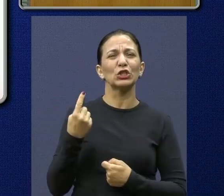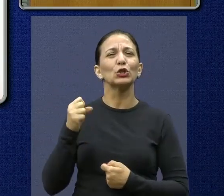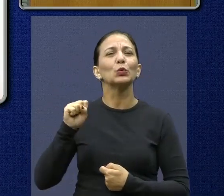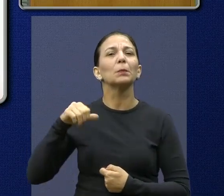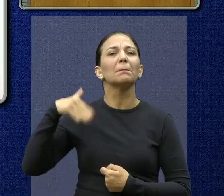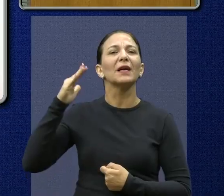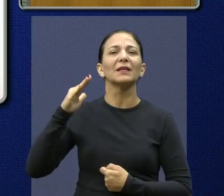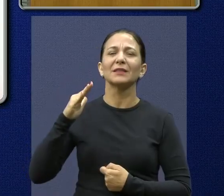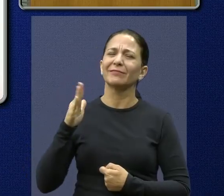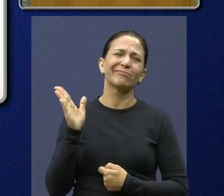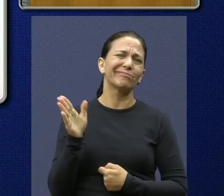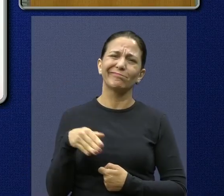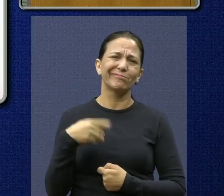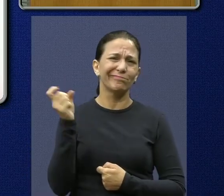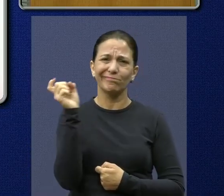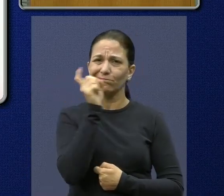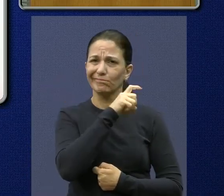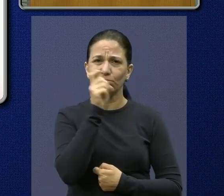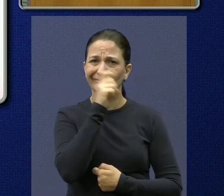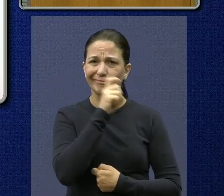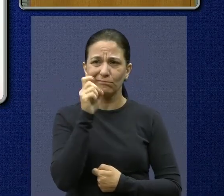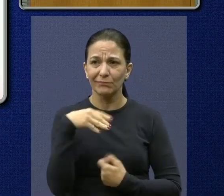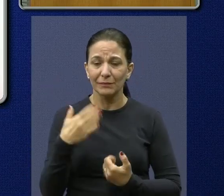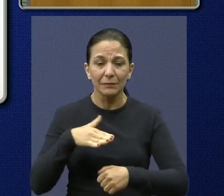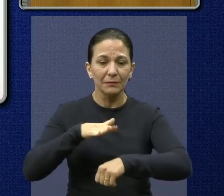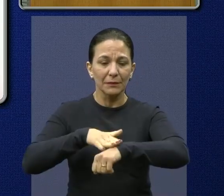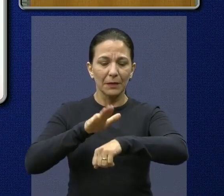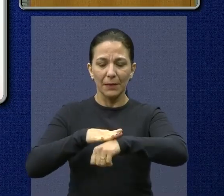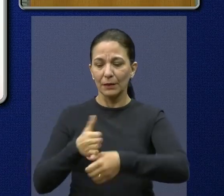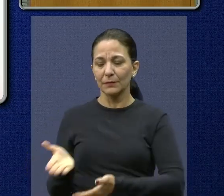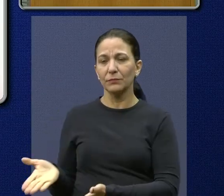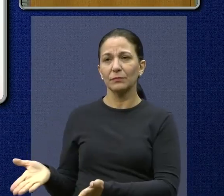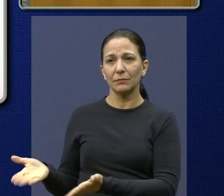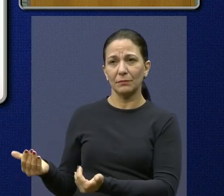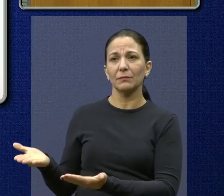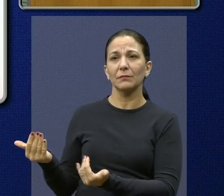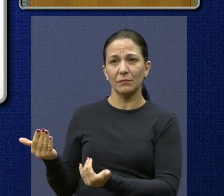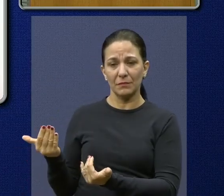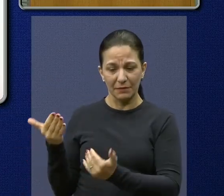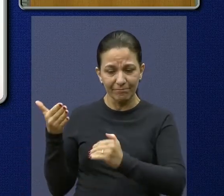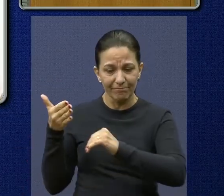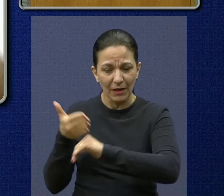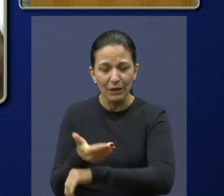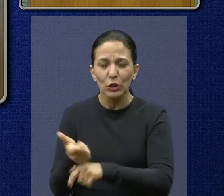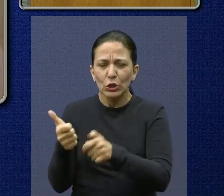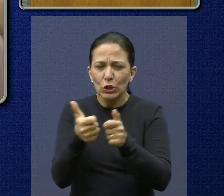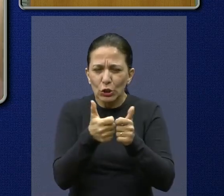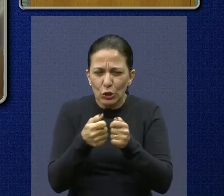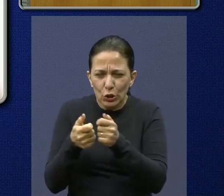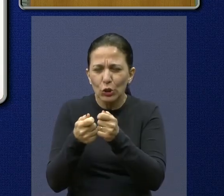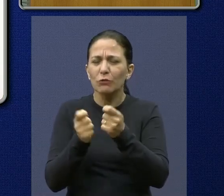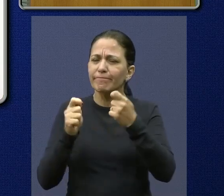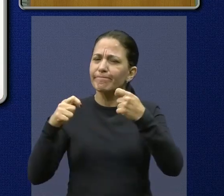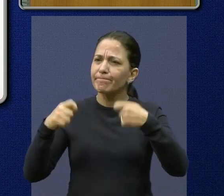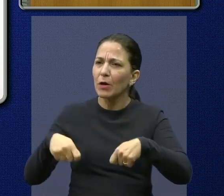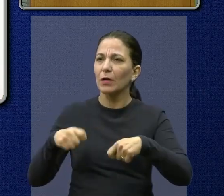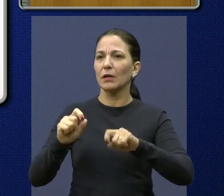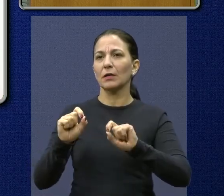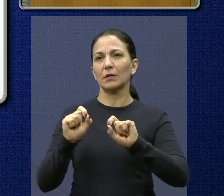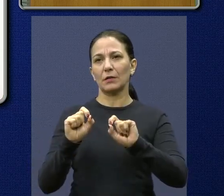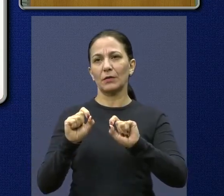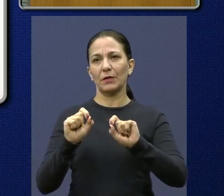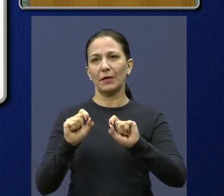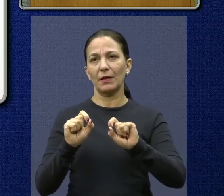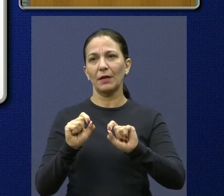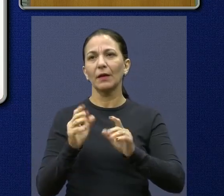balela, né? Balela, né? Cada vez mais jovens estão jogando, né? Porque o que,